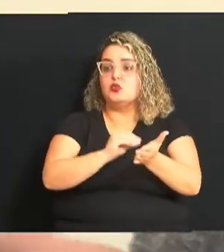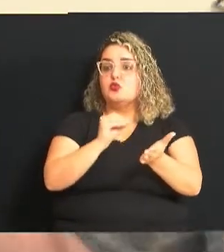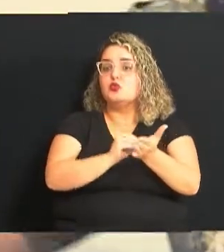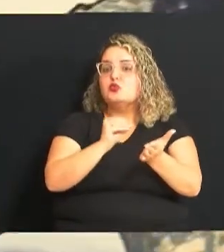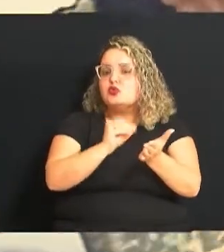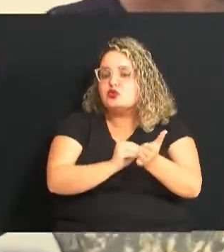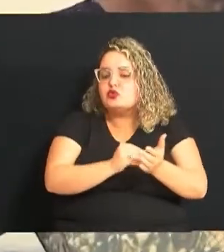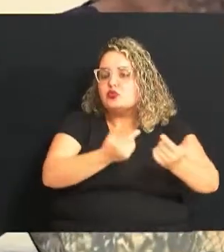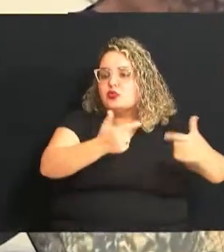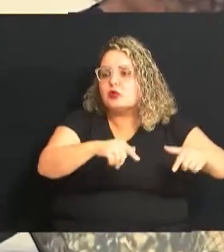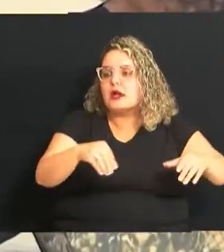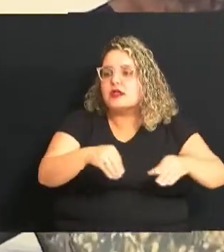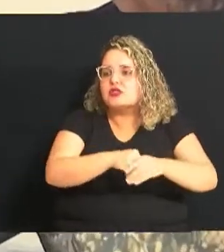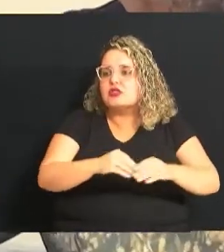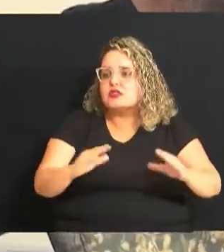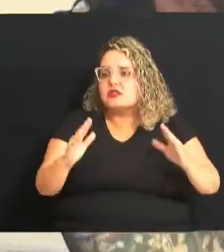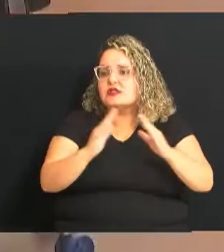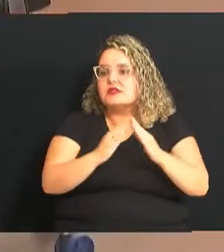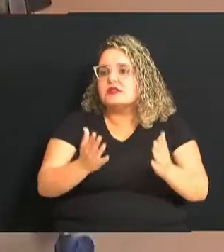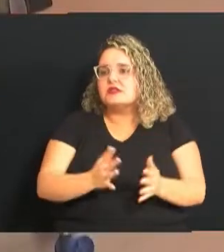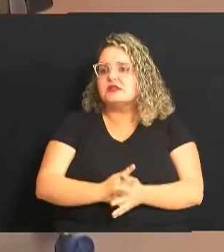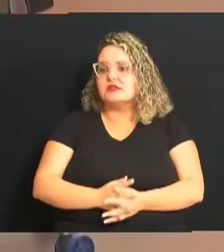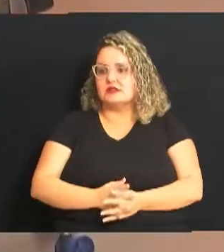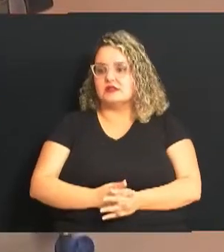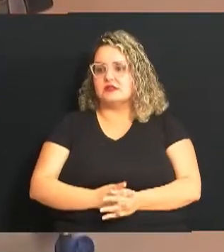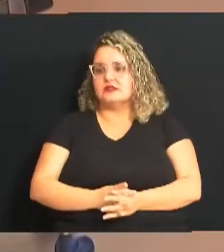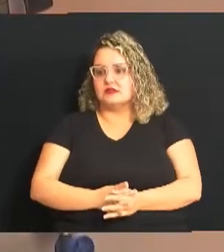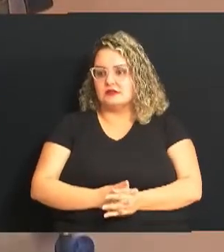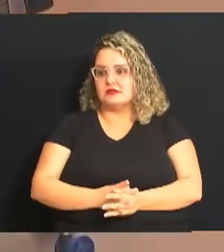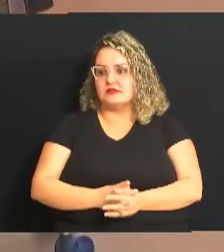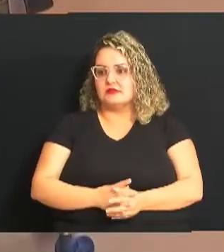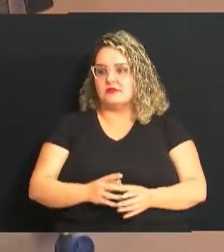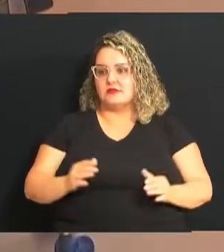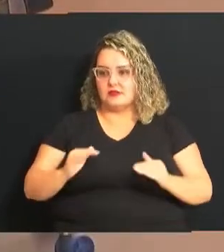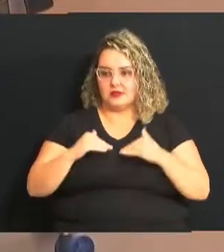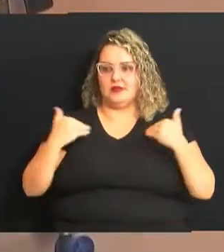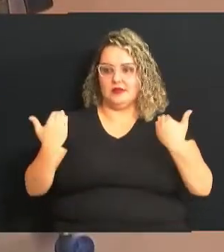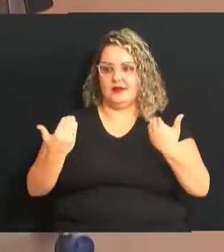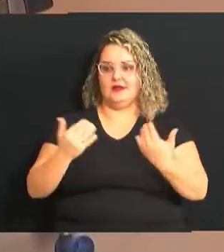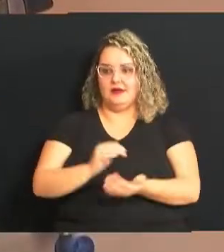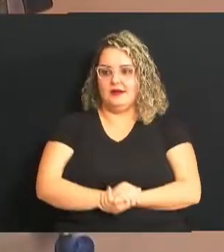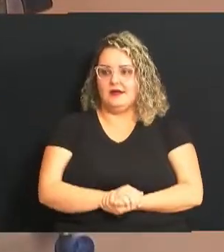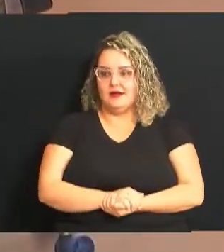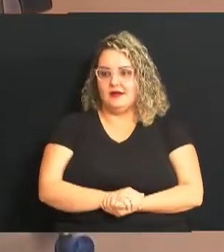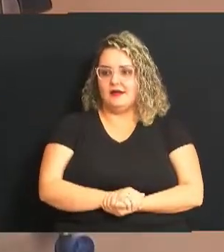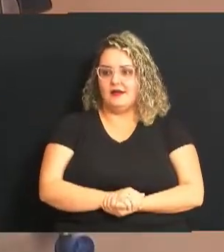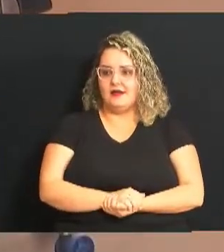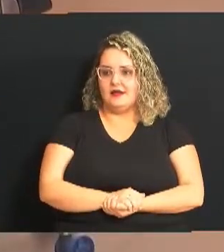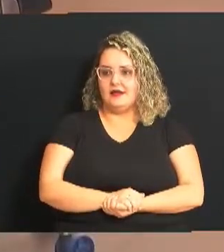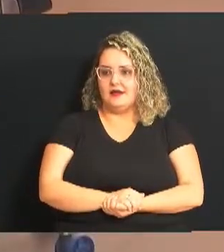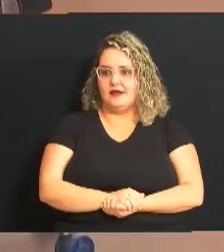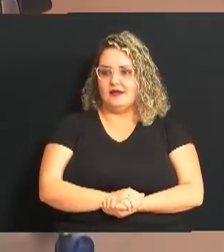último aposento, né? Mais perto disso. É que eu abri um pouco para gente.